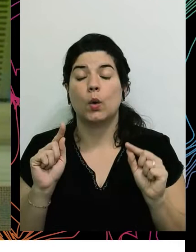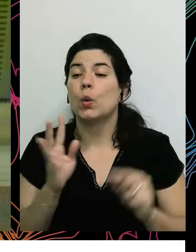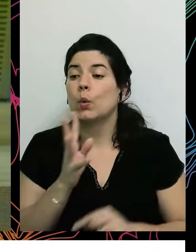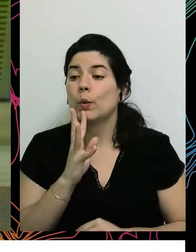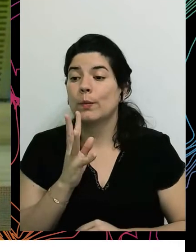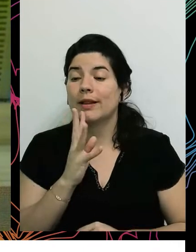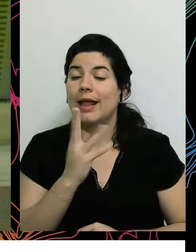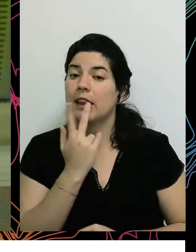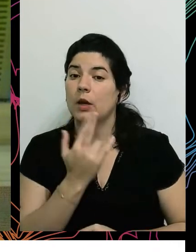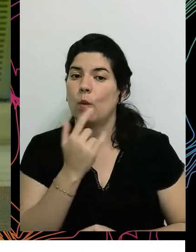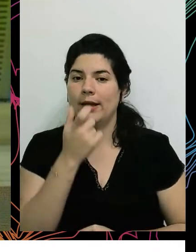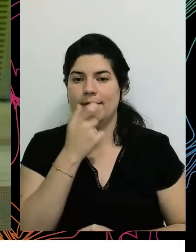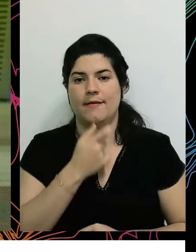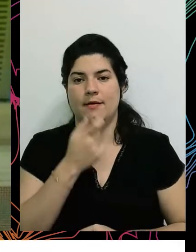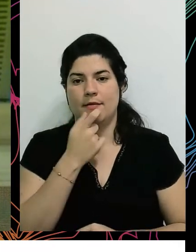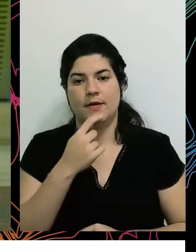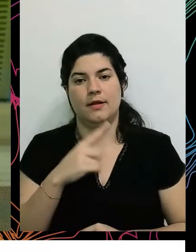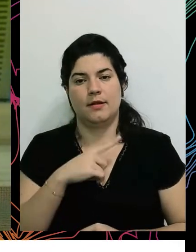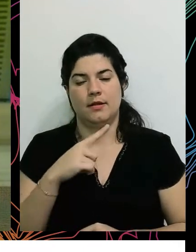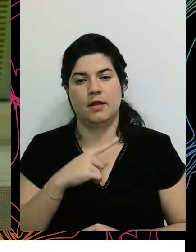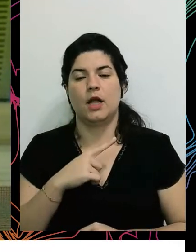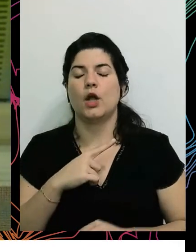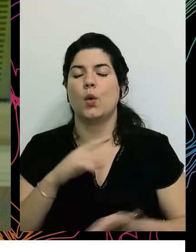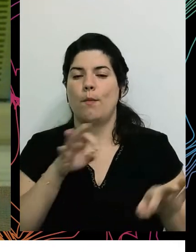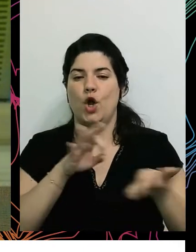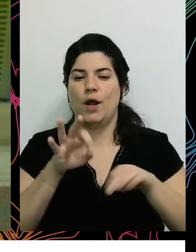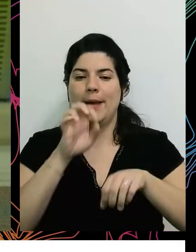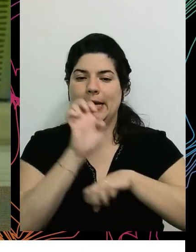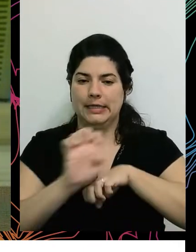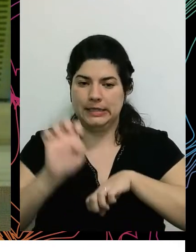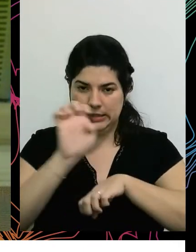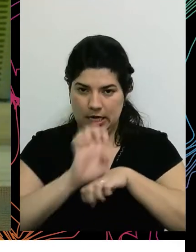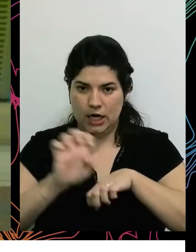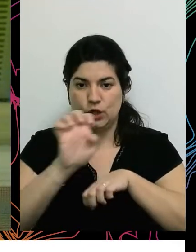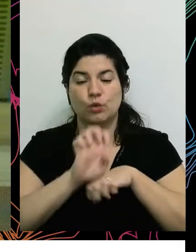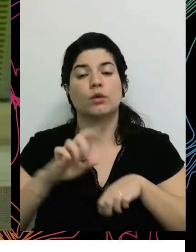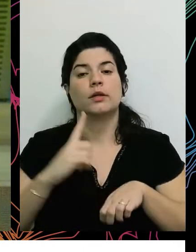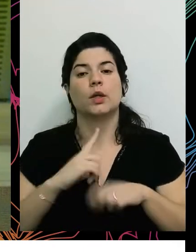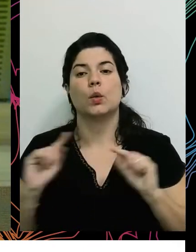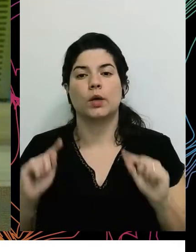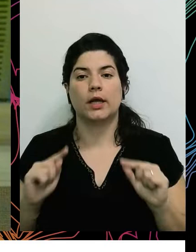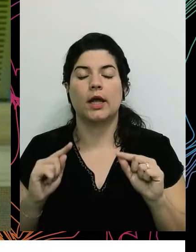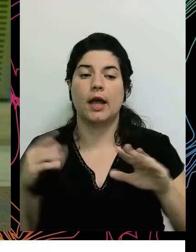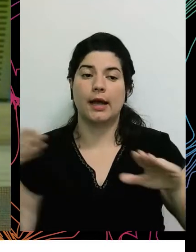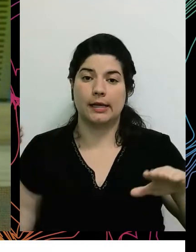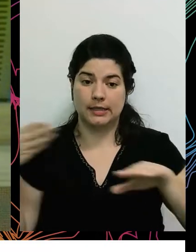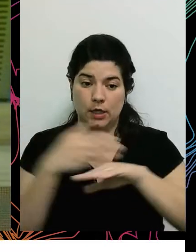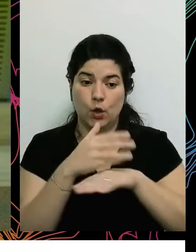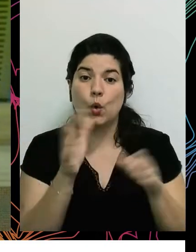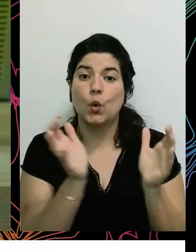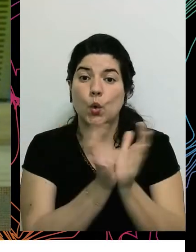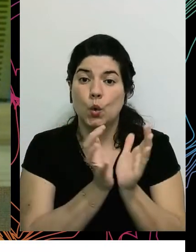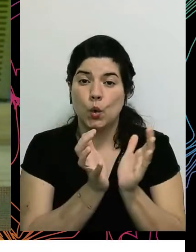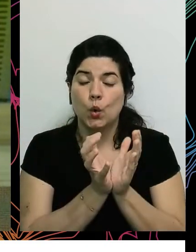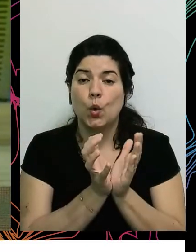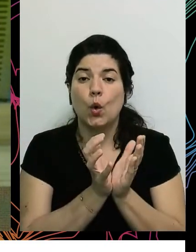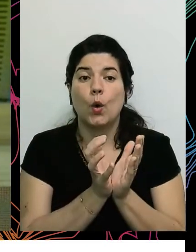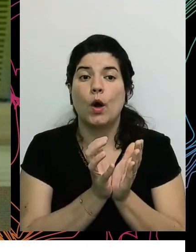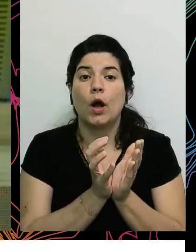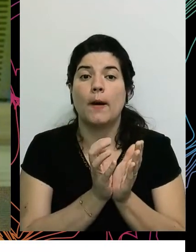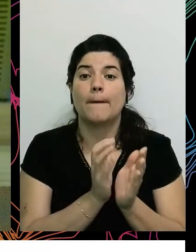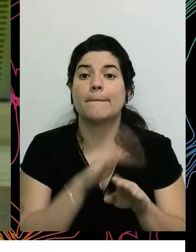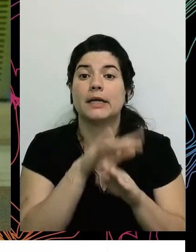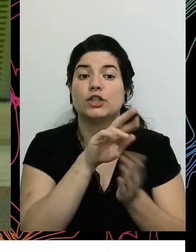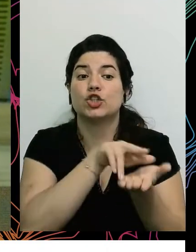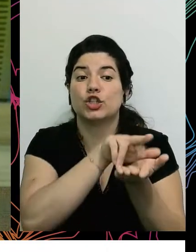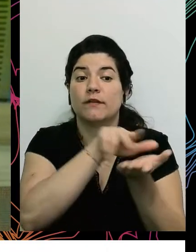para os programas de estágio em geral. Então, temos vagas acessíveis a um grupo mais diverso de